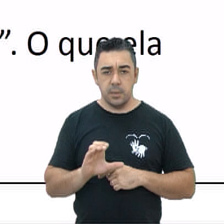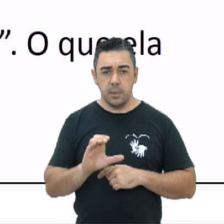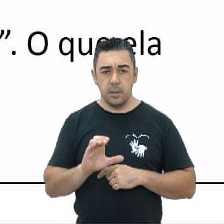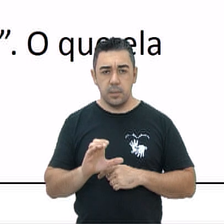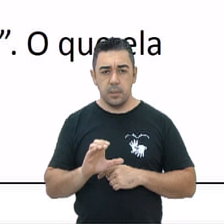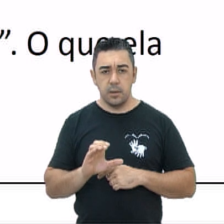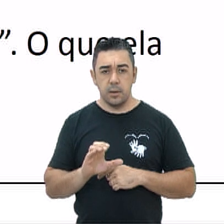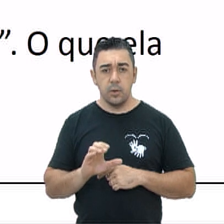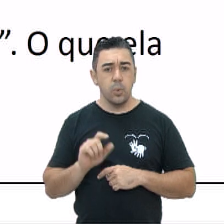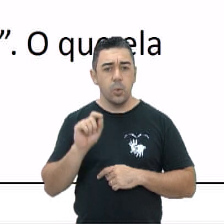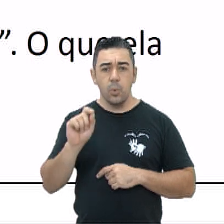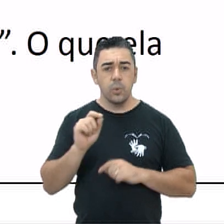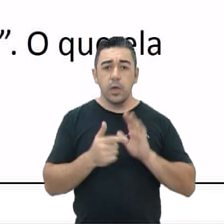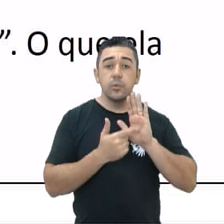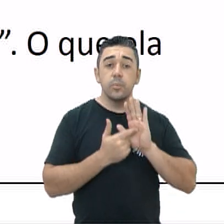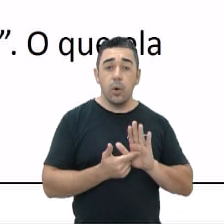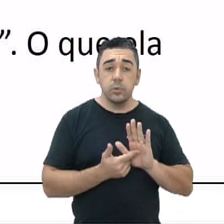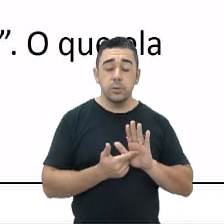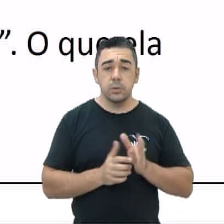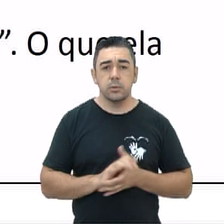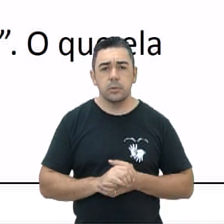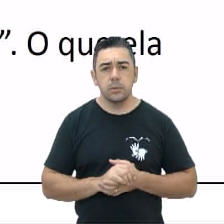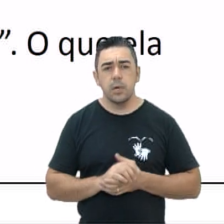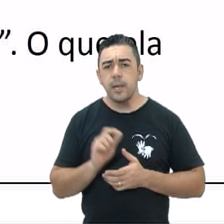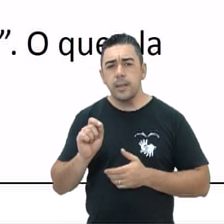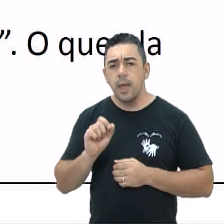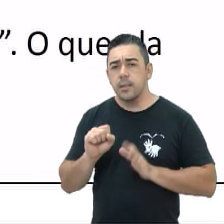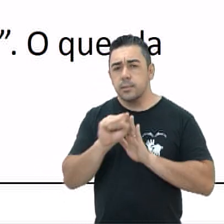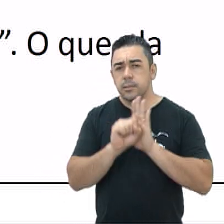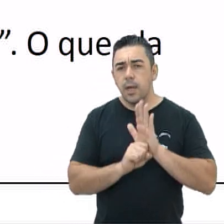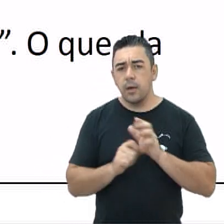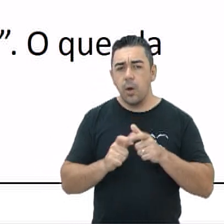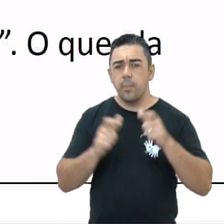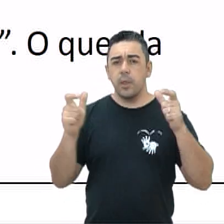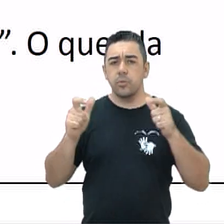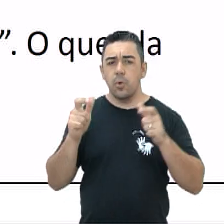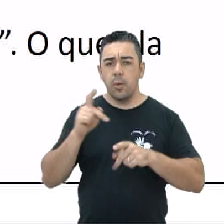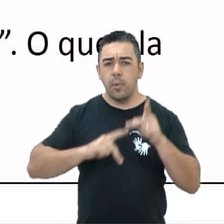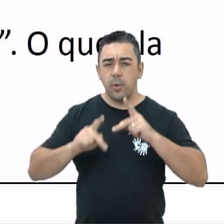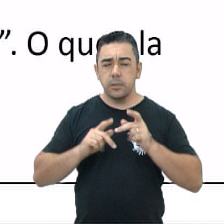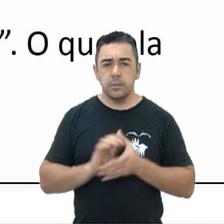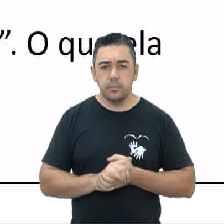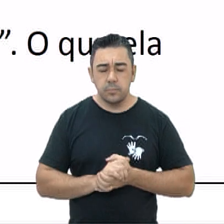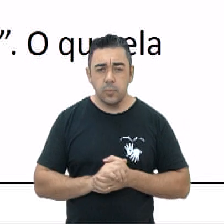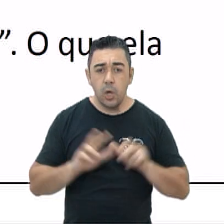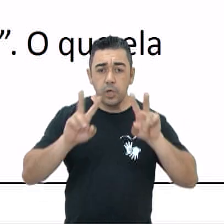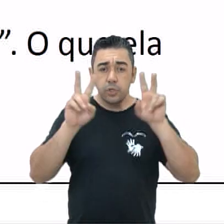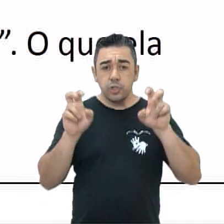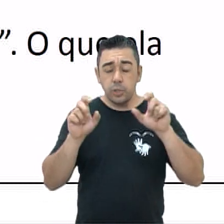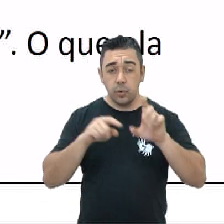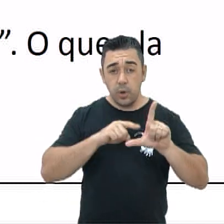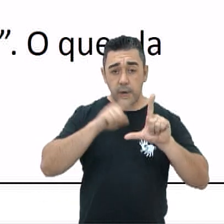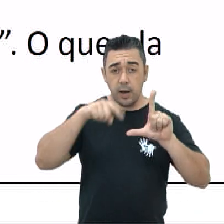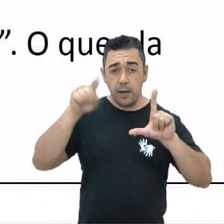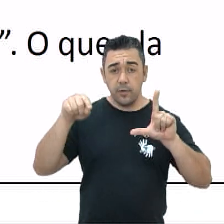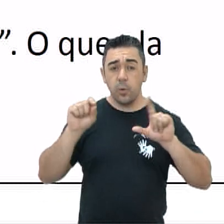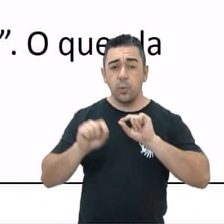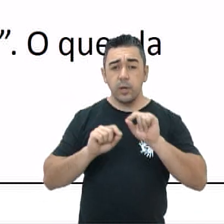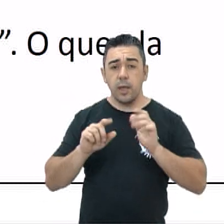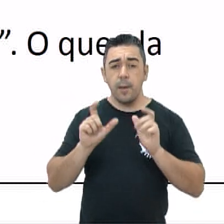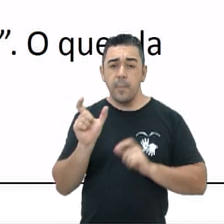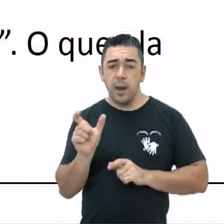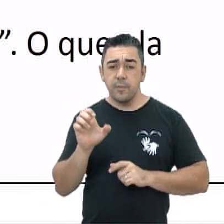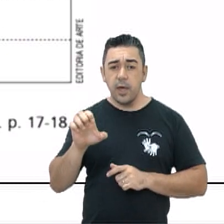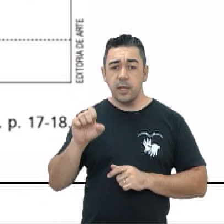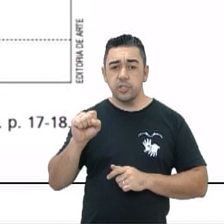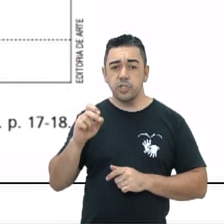né? O que o gráfico nos mostra? Em que século a população aumentou mais? No título do gráfico, a palavra estimativa, o que ela